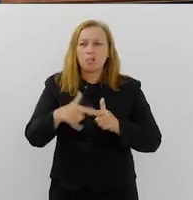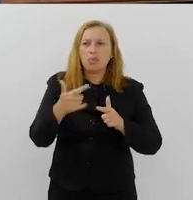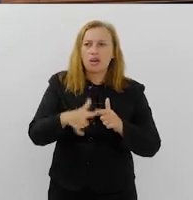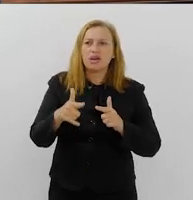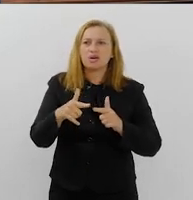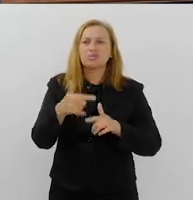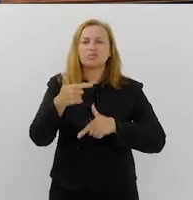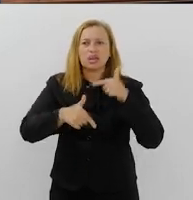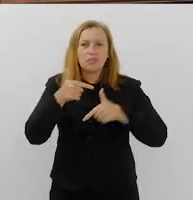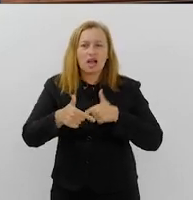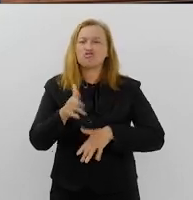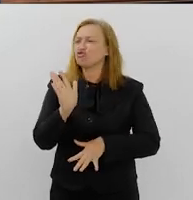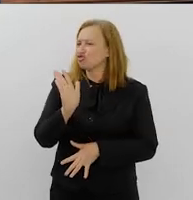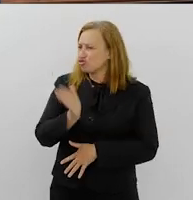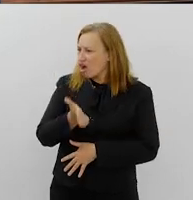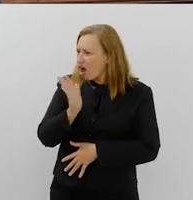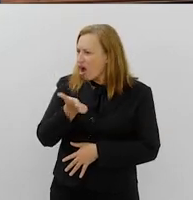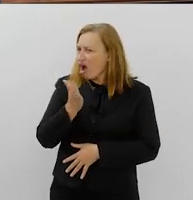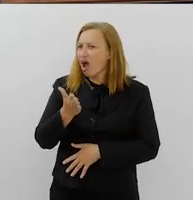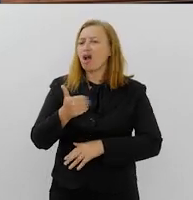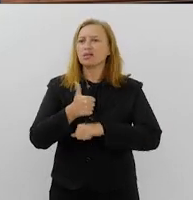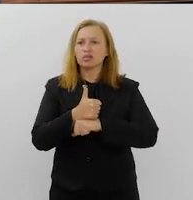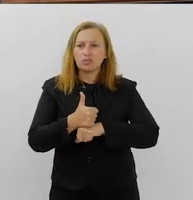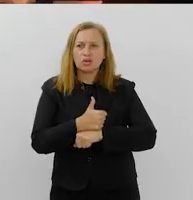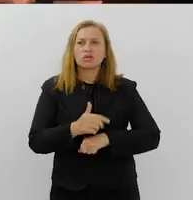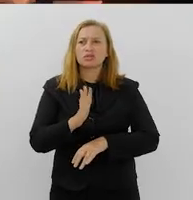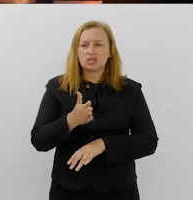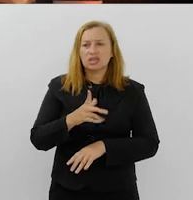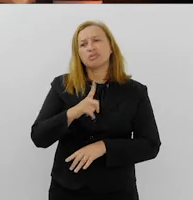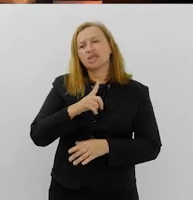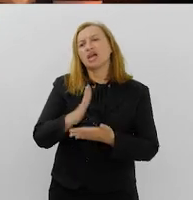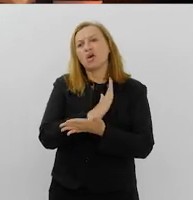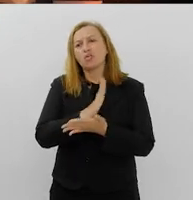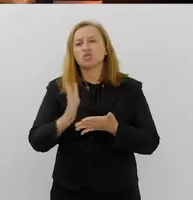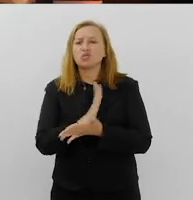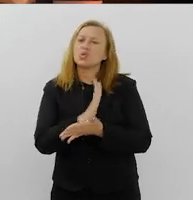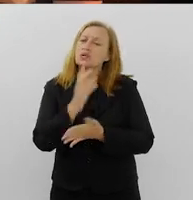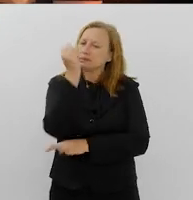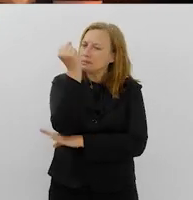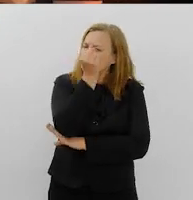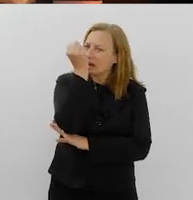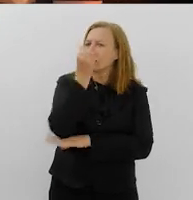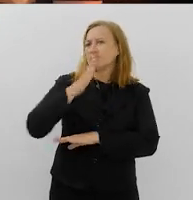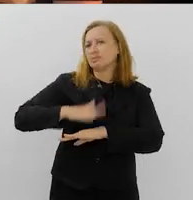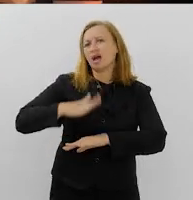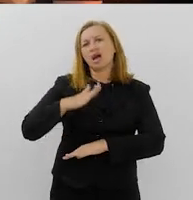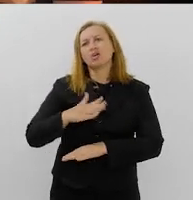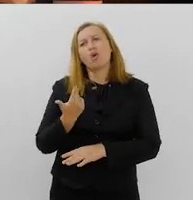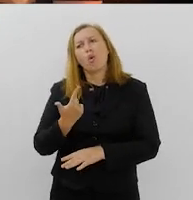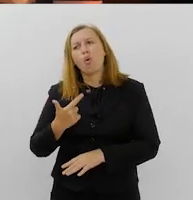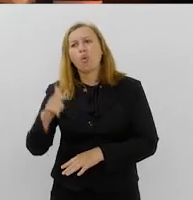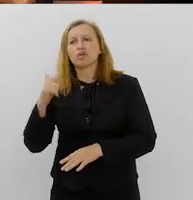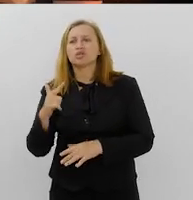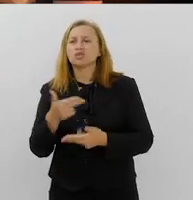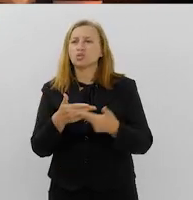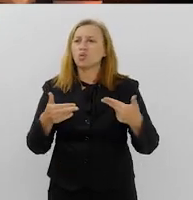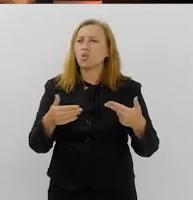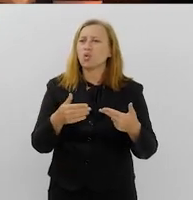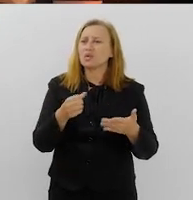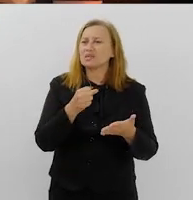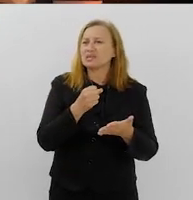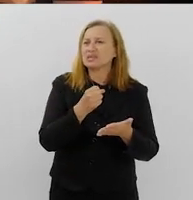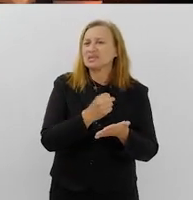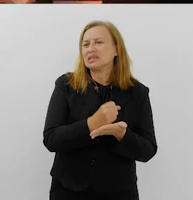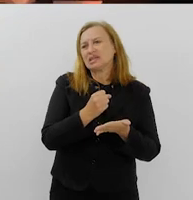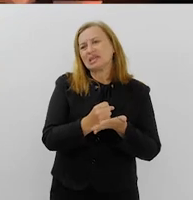com a transportadora? Já no nosso profissional a gente sempre tem, né? Algumas coisas são mais sérias, algumas coisas que